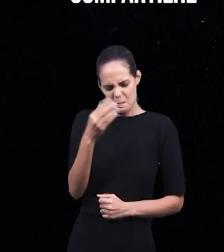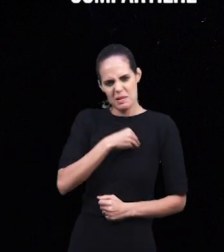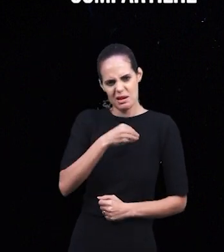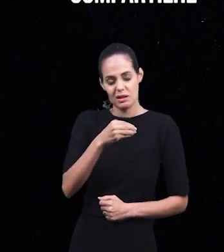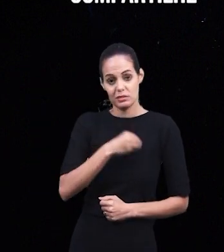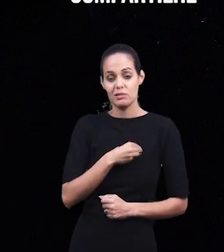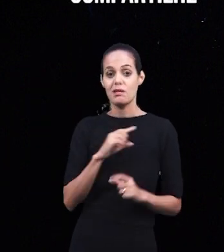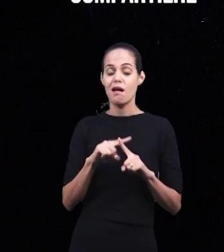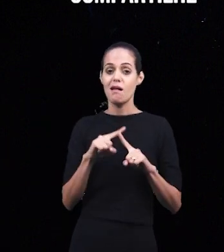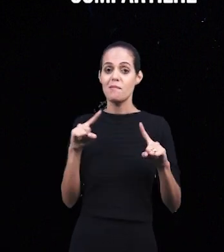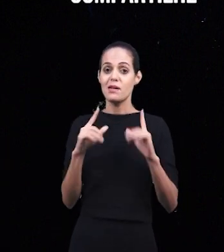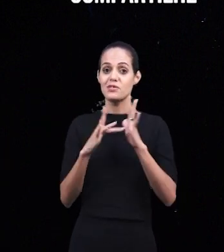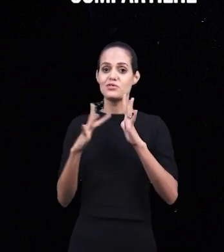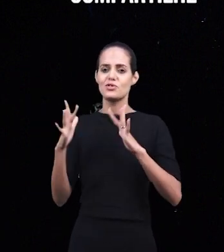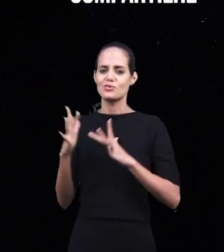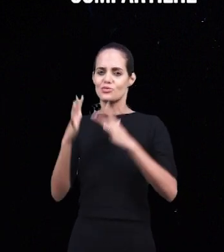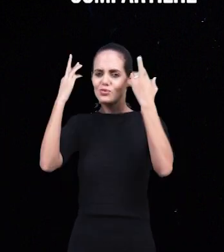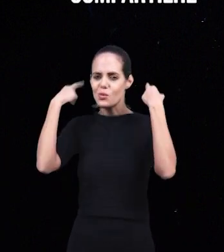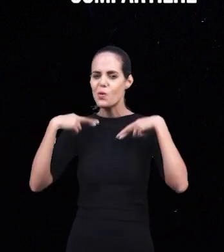Jesus,